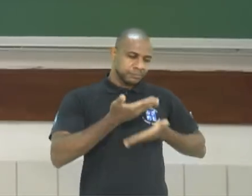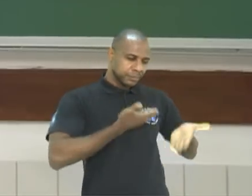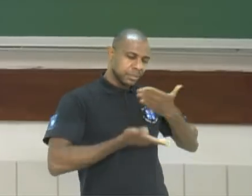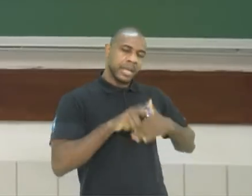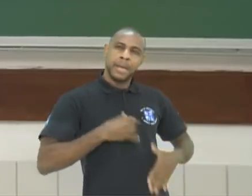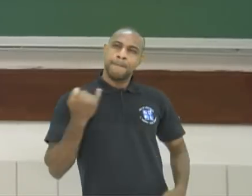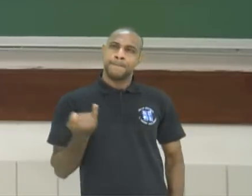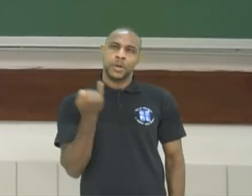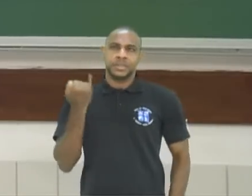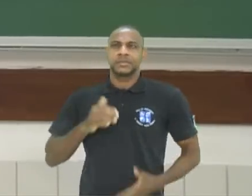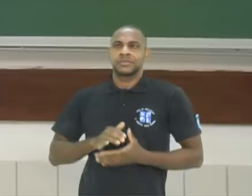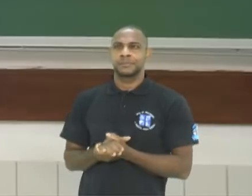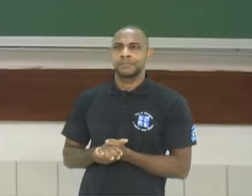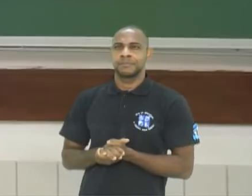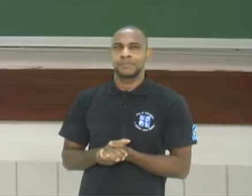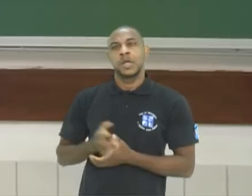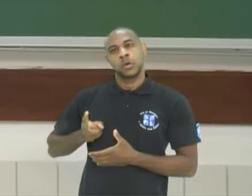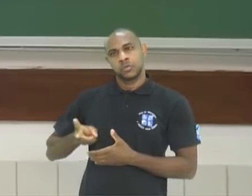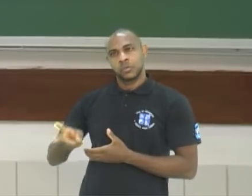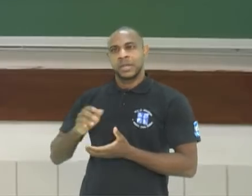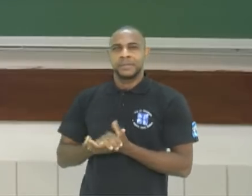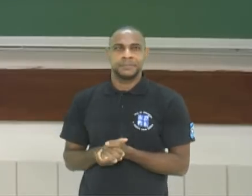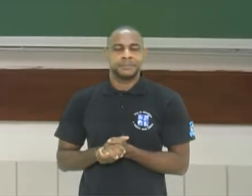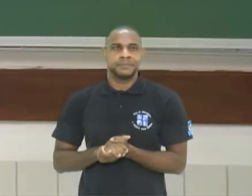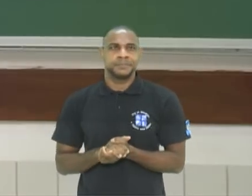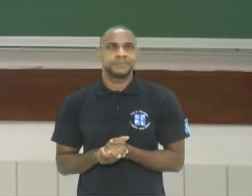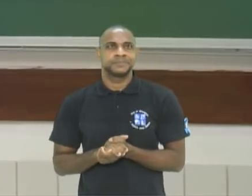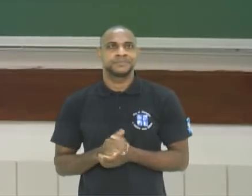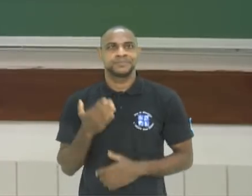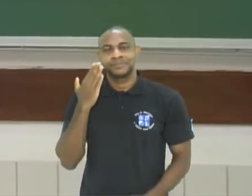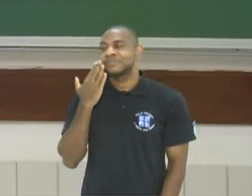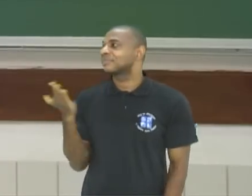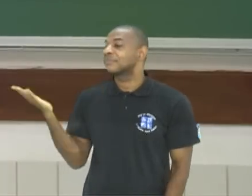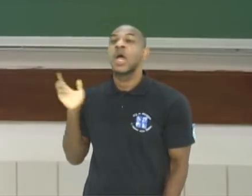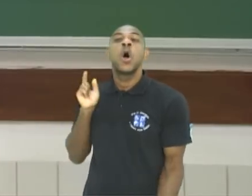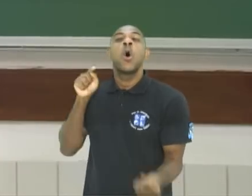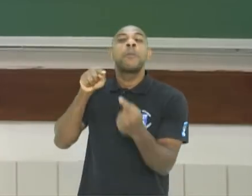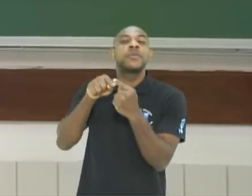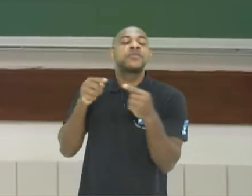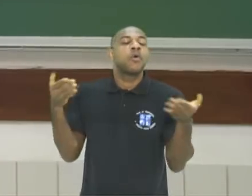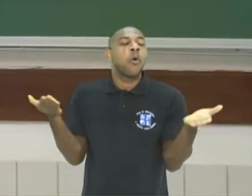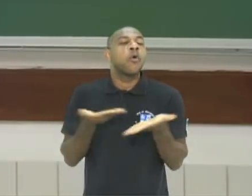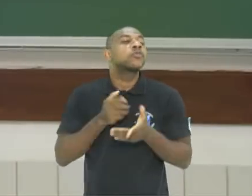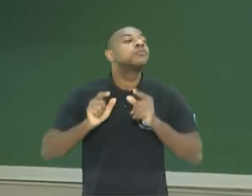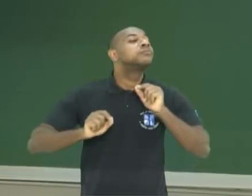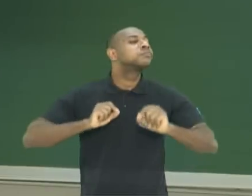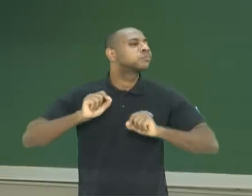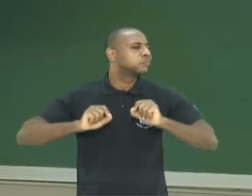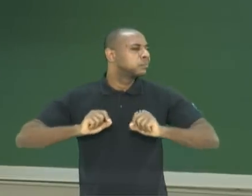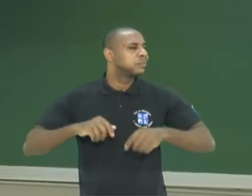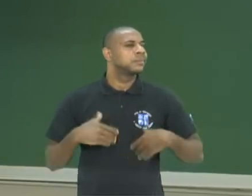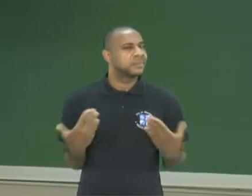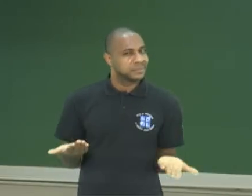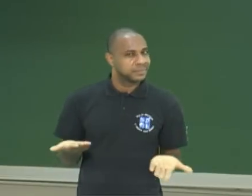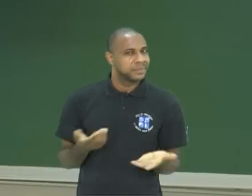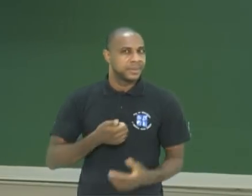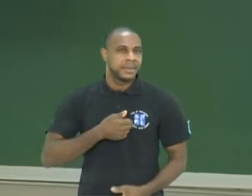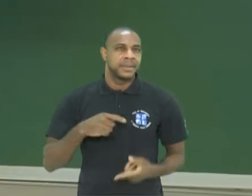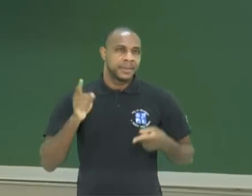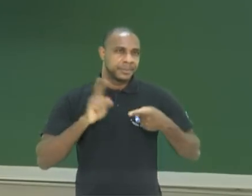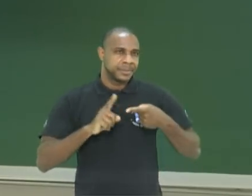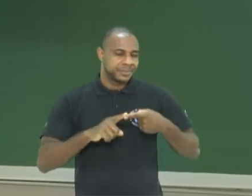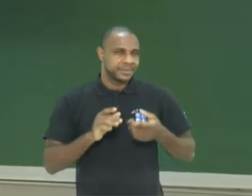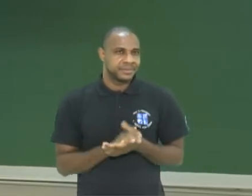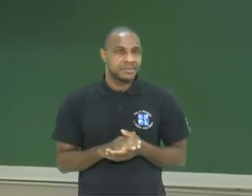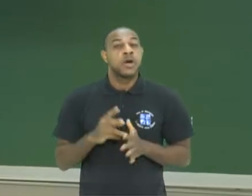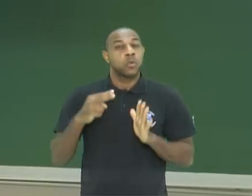é muito importante. Vamos continuar. Os nossos objetivos de hoje serão: primeiro, nós vamos